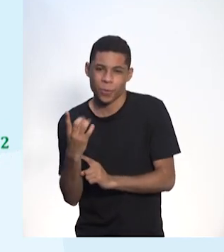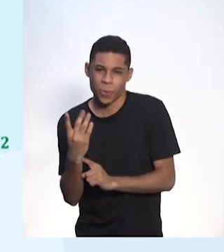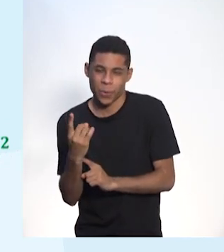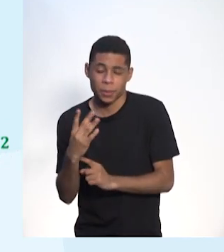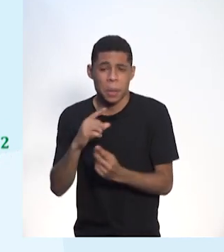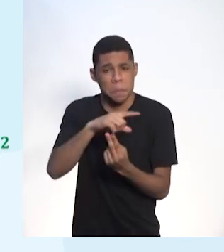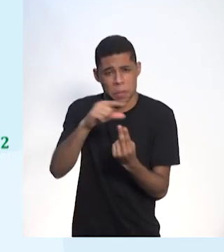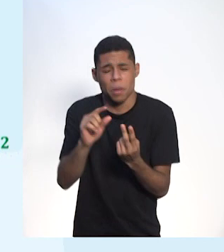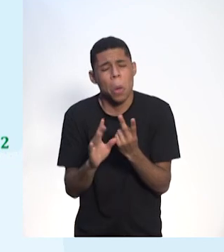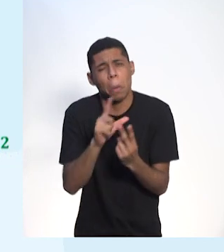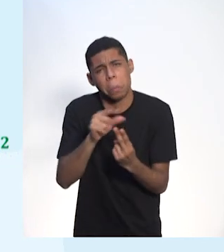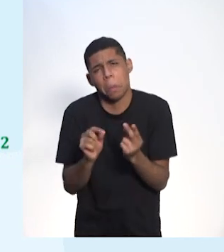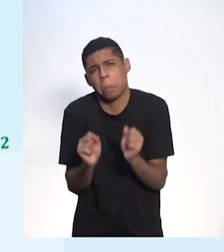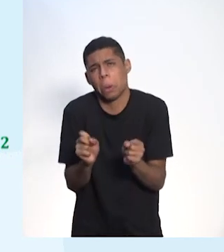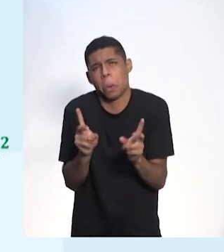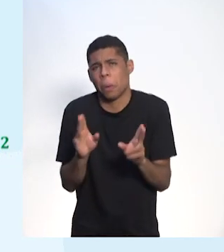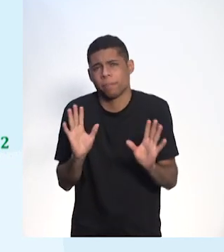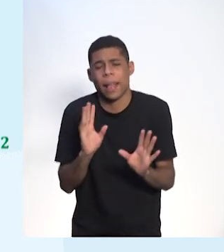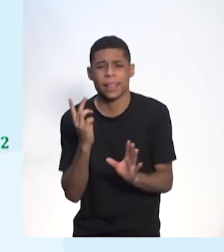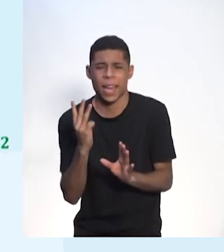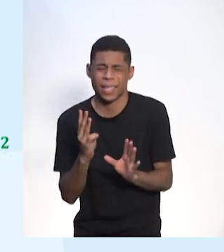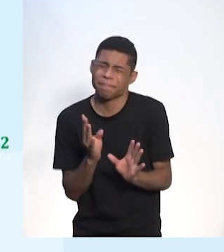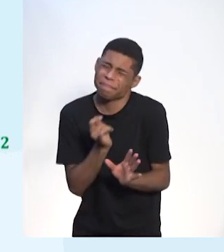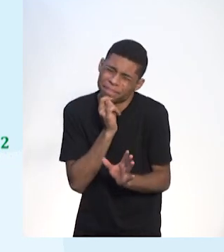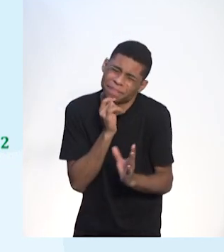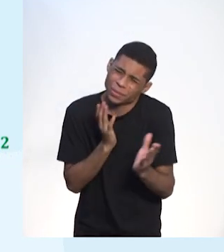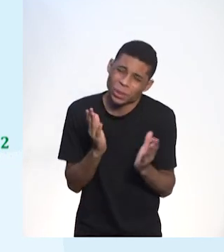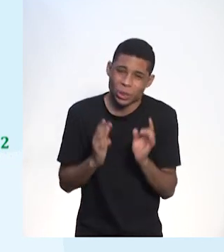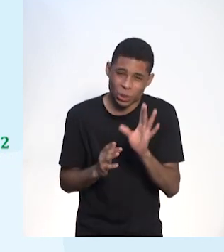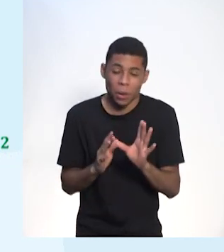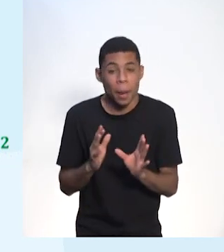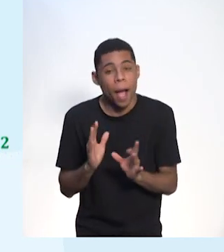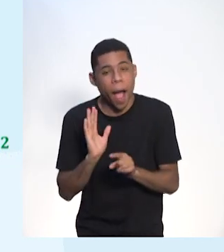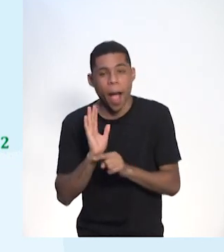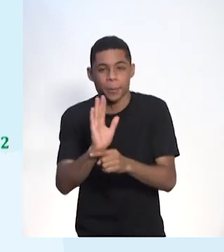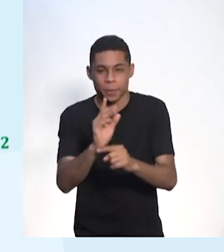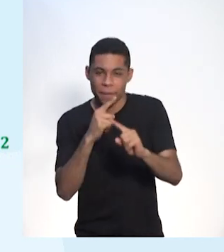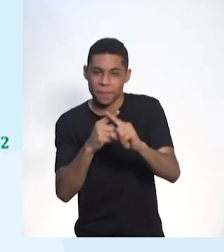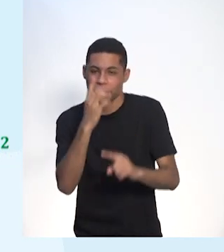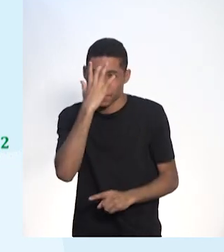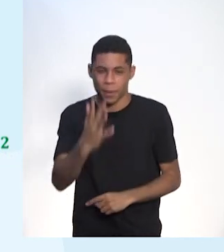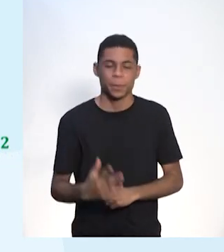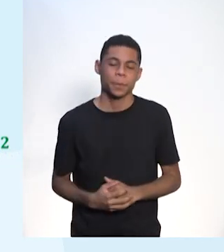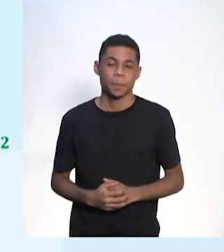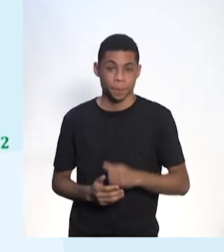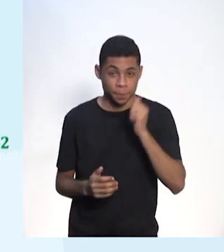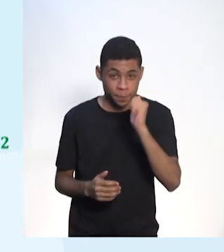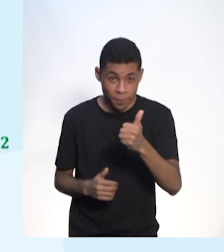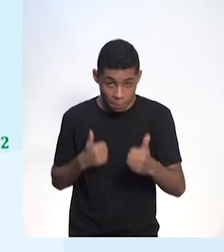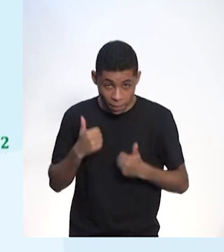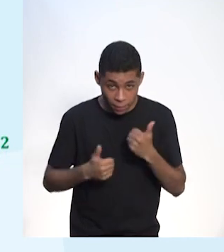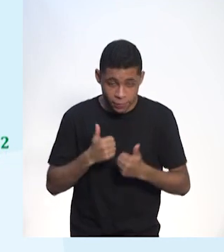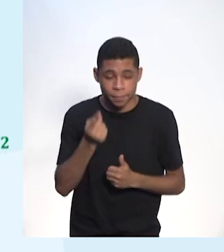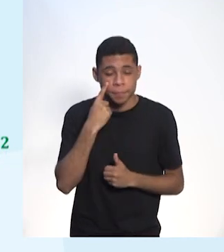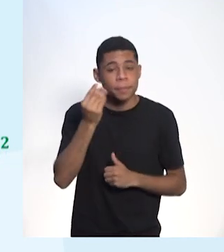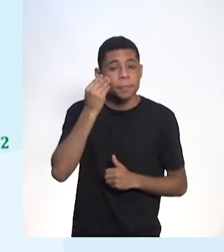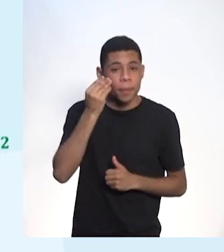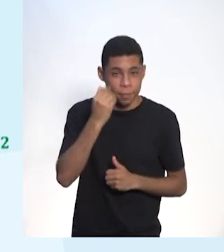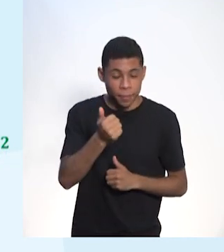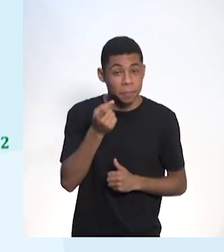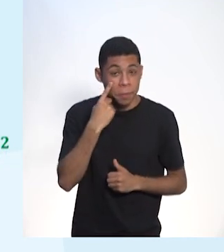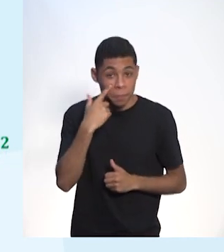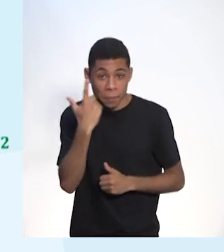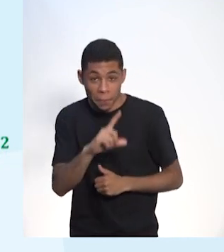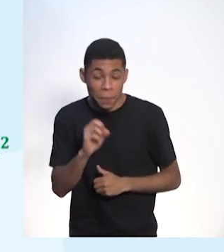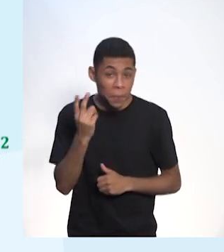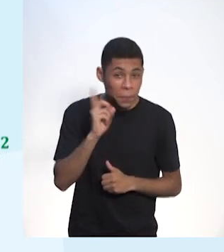3 também, que é bacana, um experimento muito legal, né? Até facilita na hora da multiplicação. Beleza? Vamos experimentar? Vamos ver se